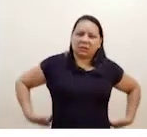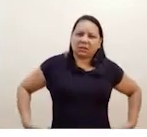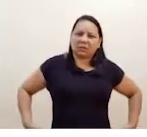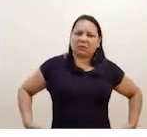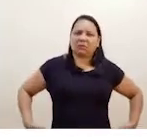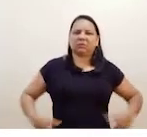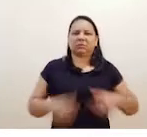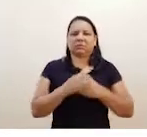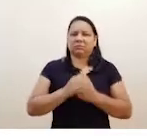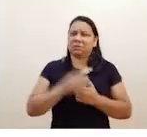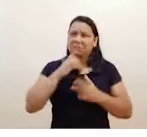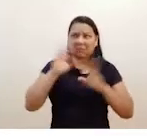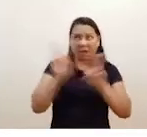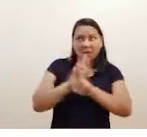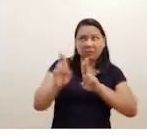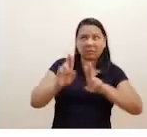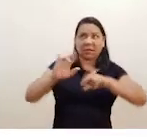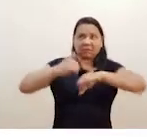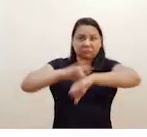com o peso que ganhei?